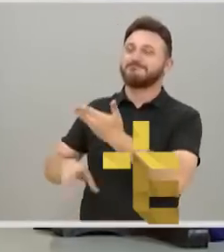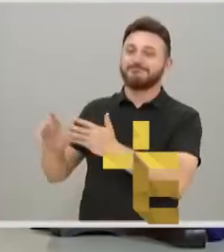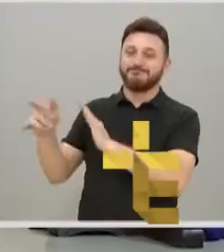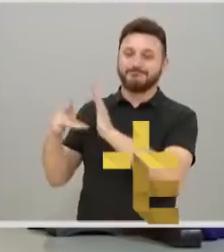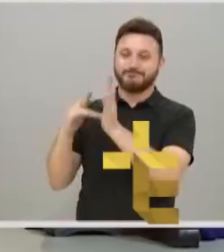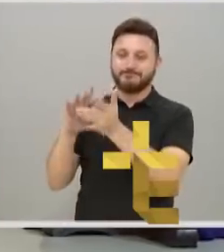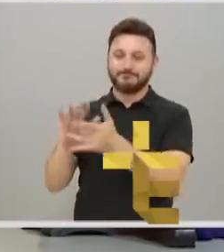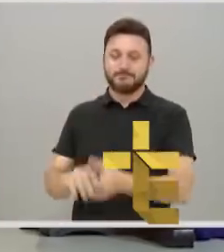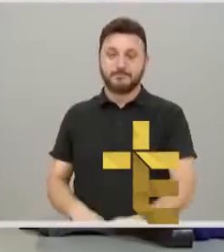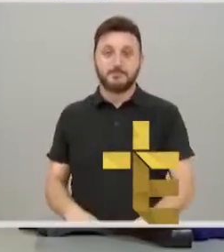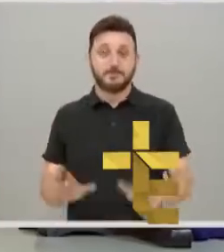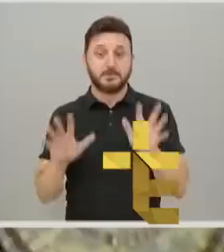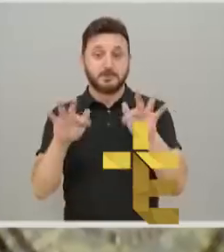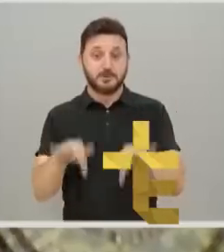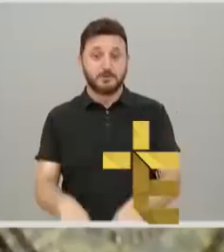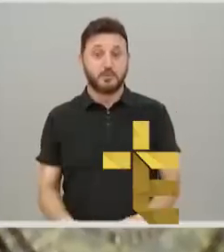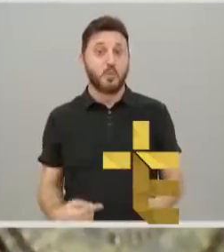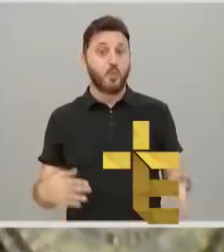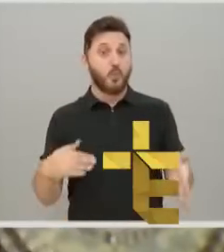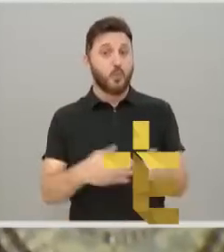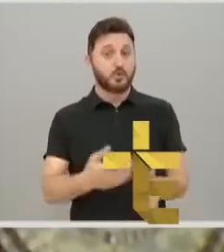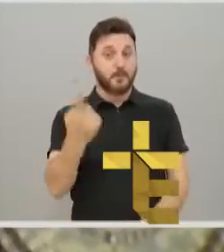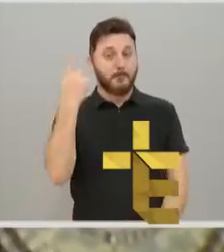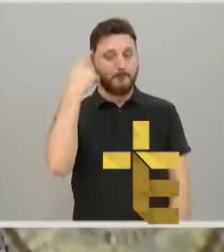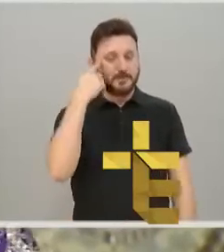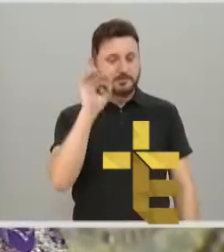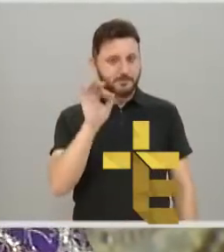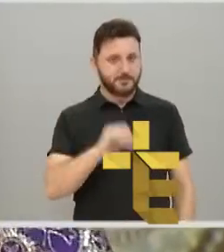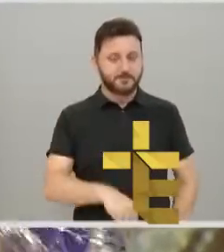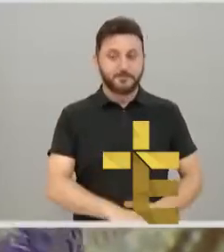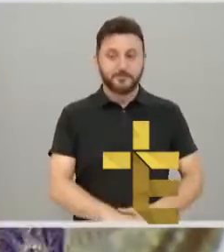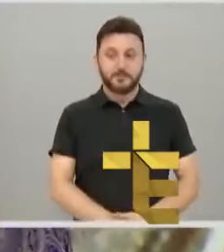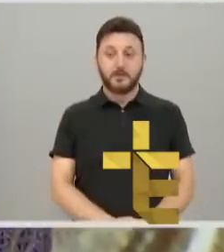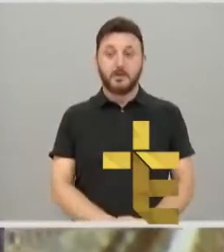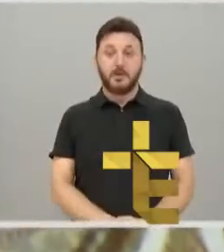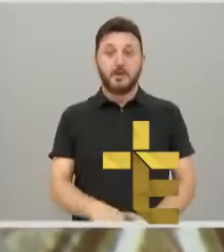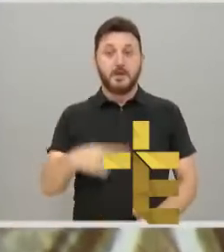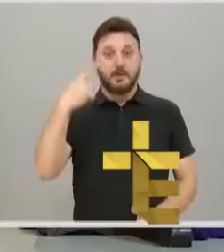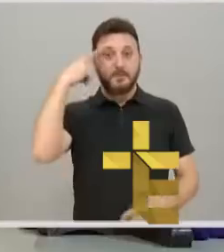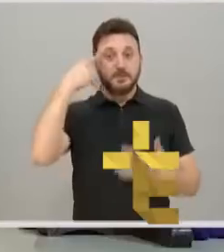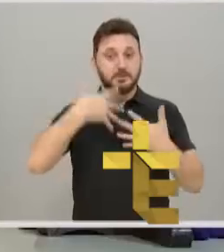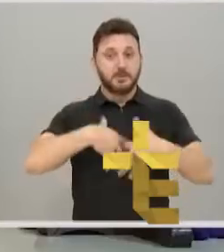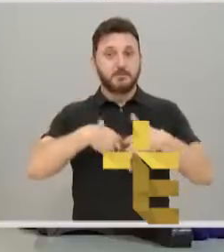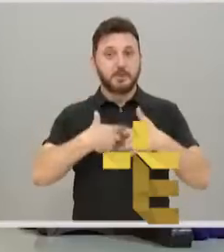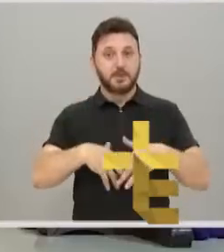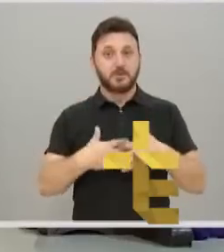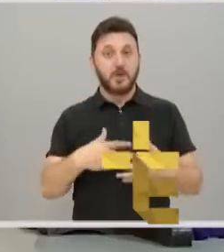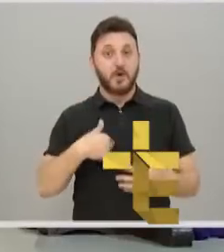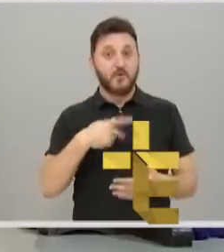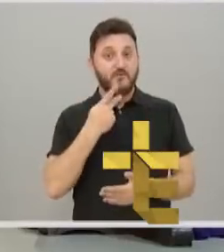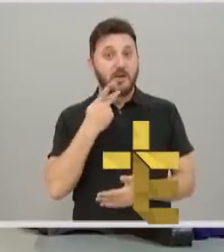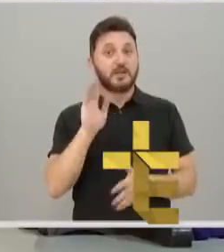Termino com um último pensamento, um que eu soltei no início: